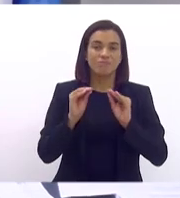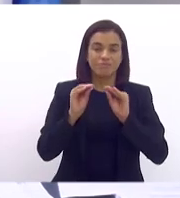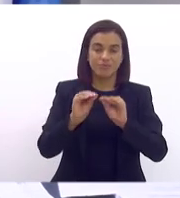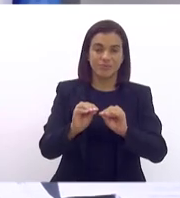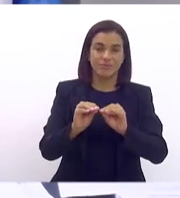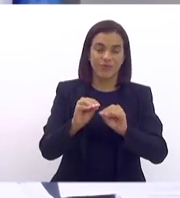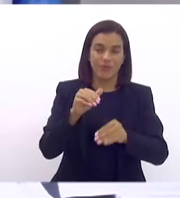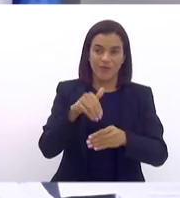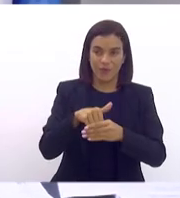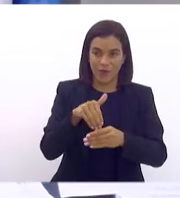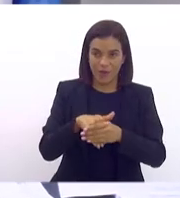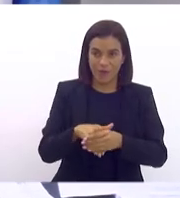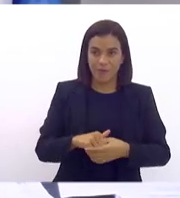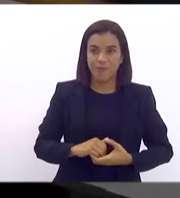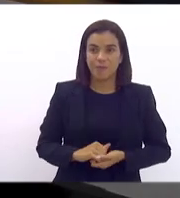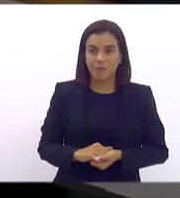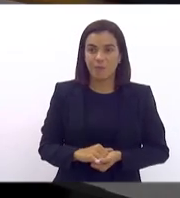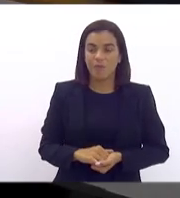Vossa Excelência.